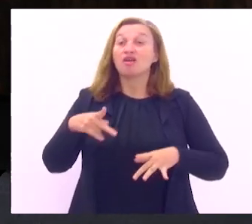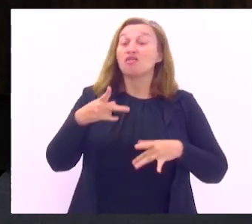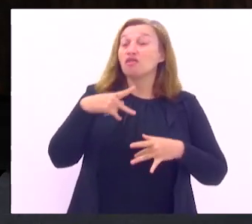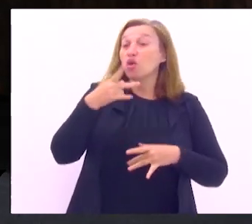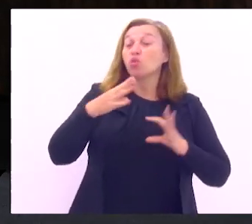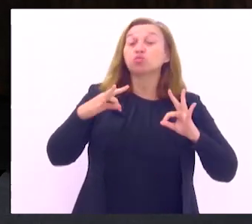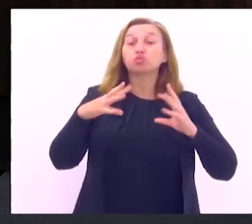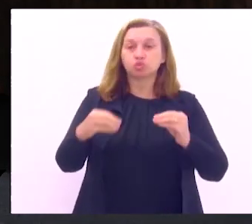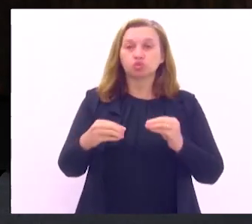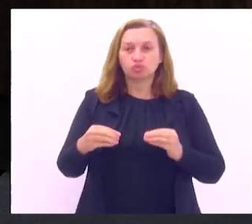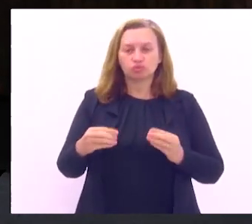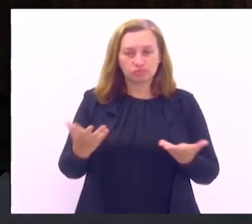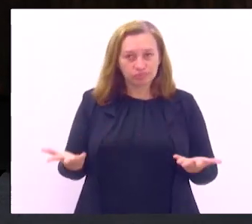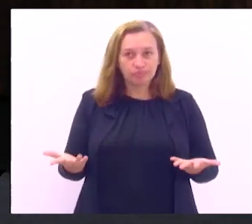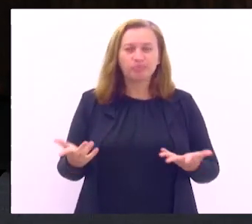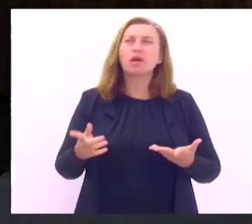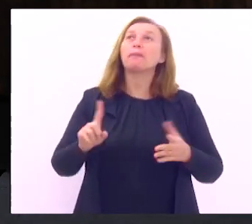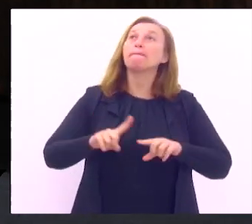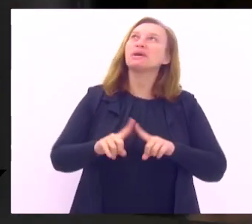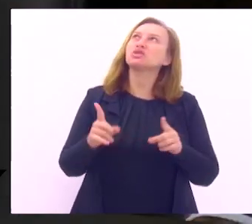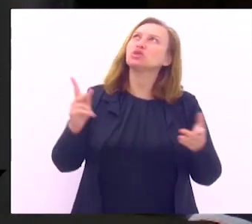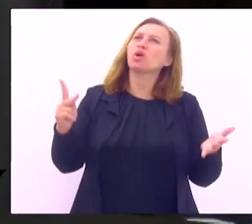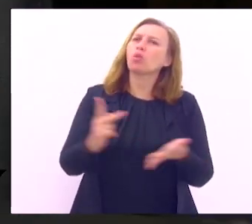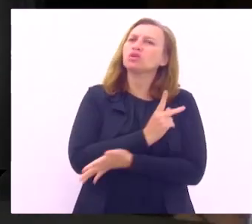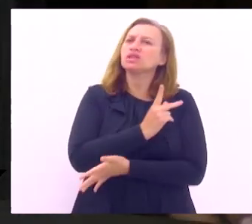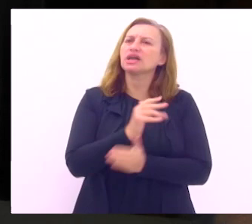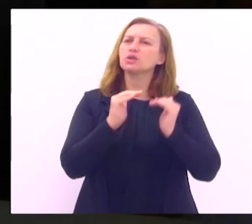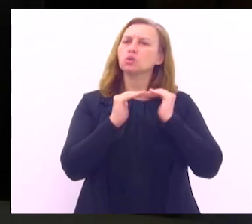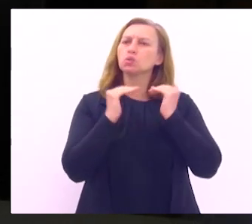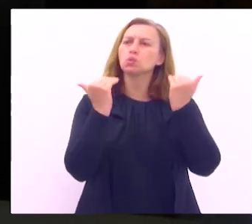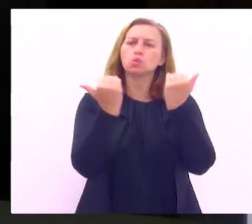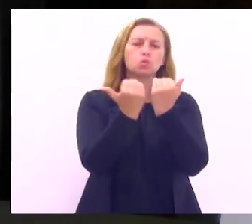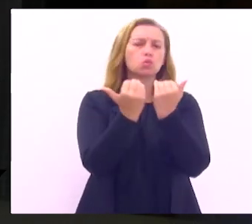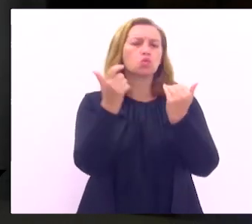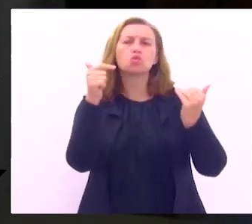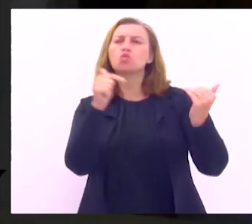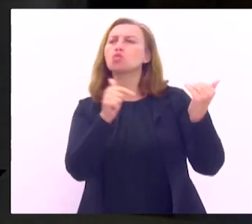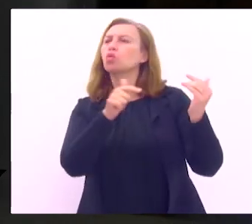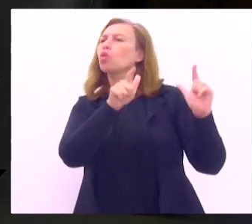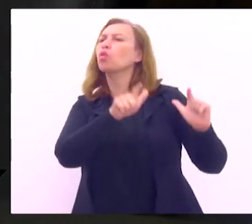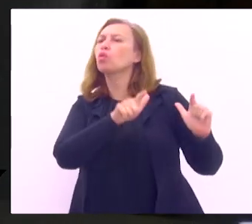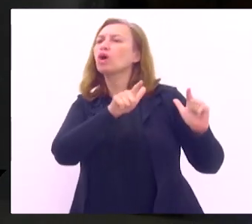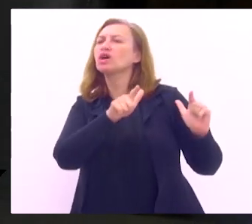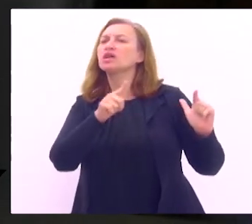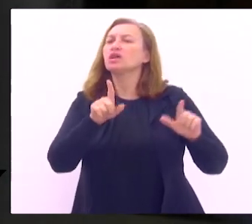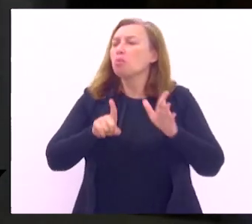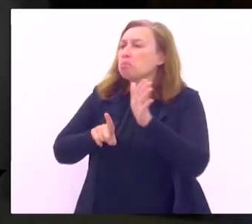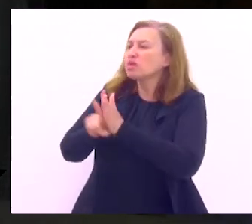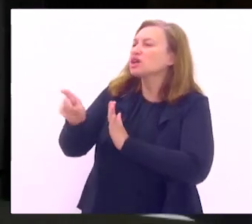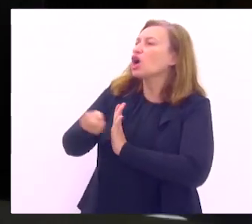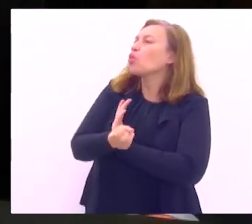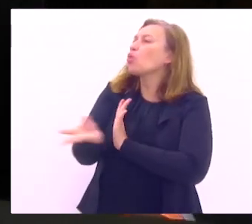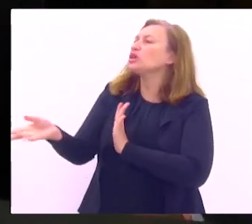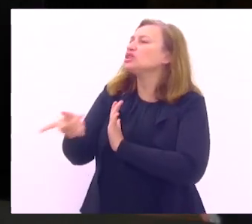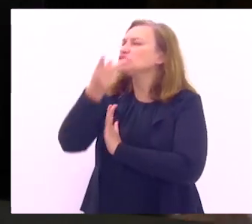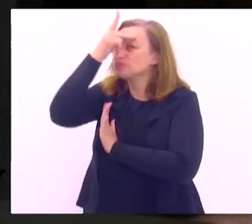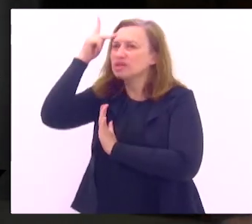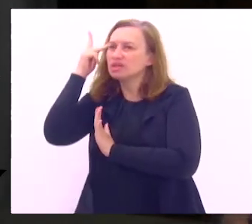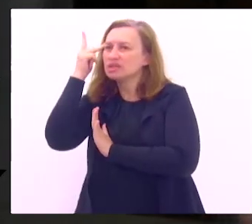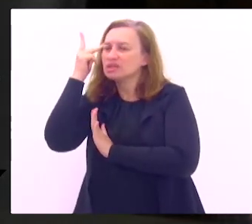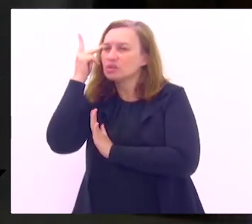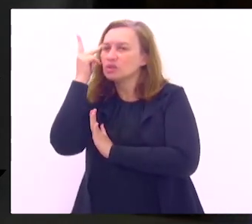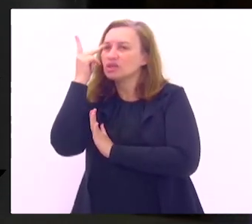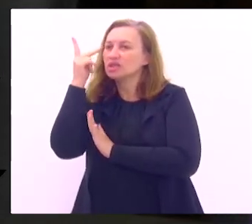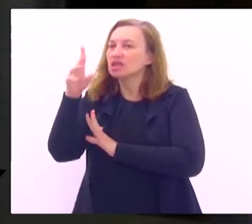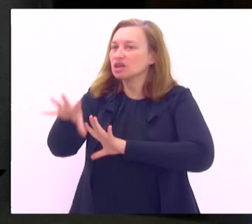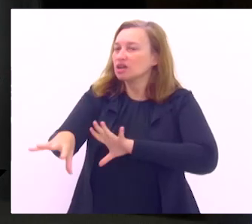Mas o que acontece com a questão do Célio de Barros? Se eu perguntar aqui quantas dessas pessoas fizeram